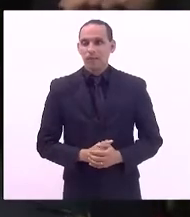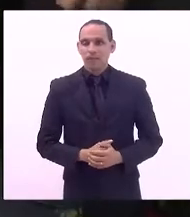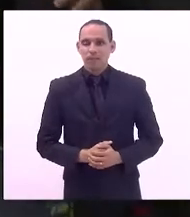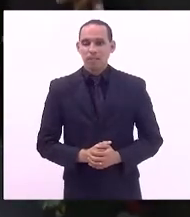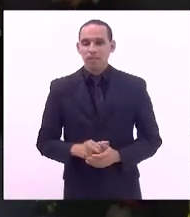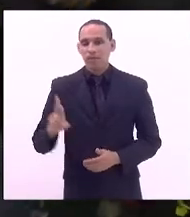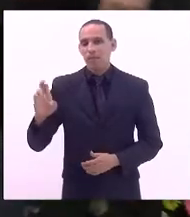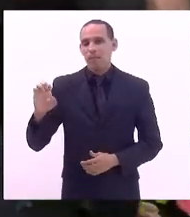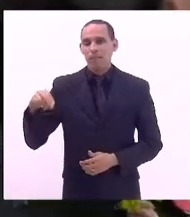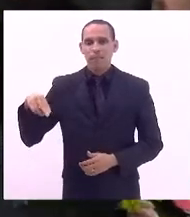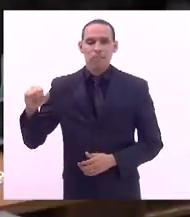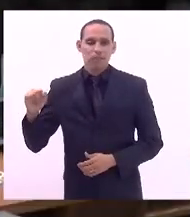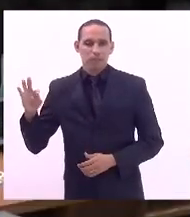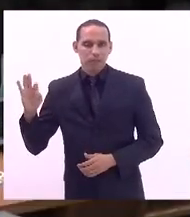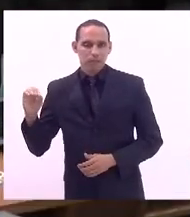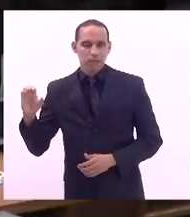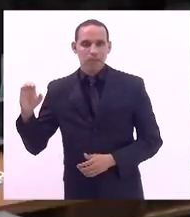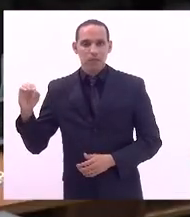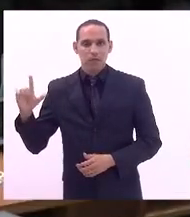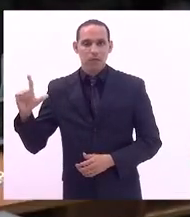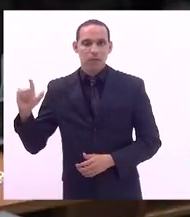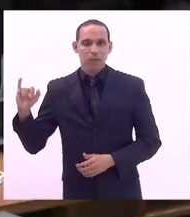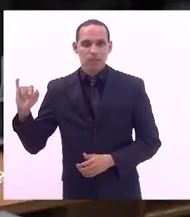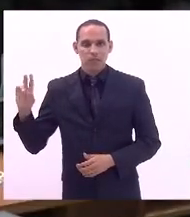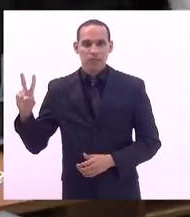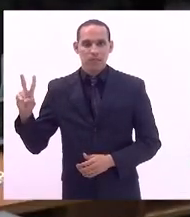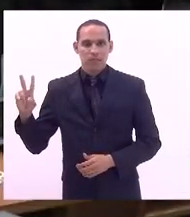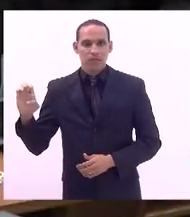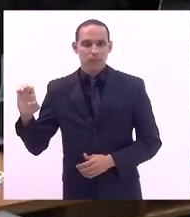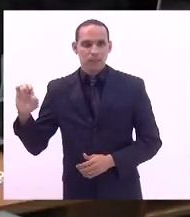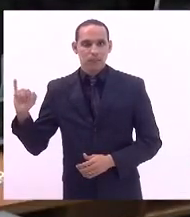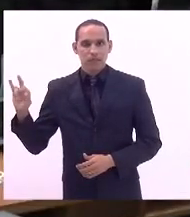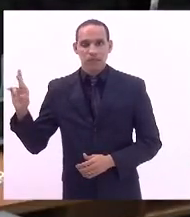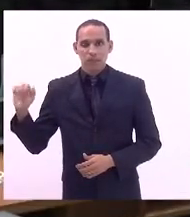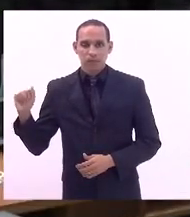o Renato Oliveira Murad II